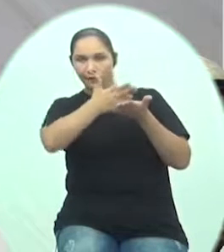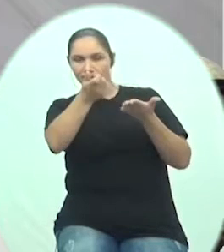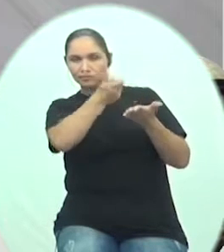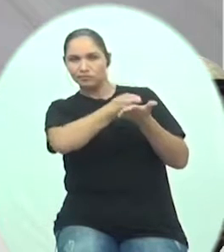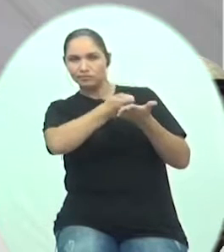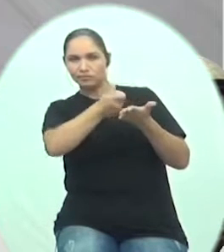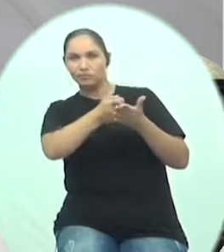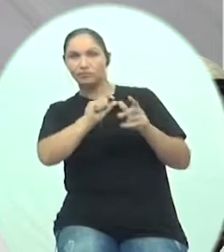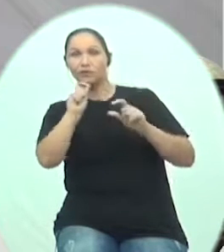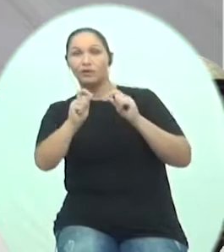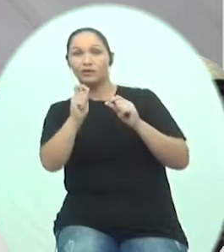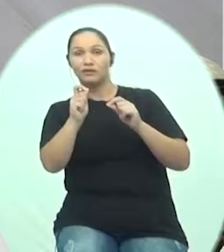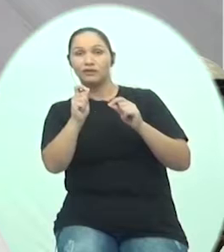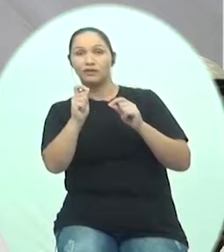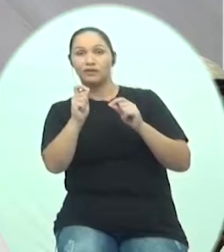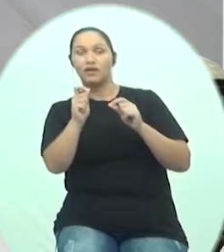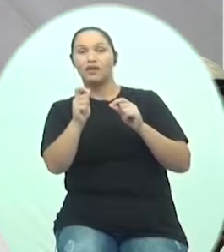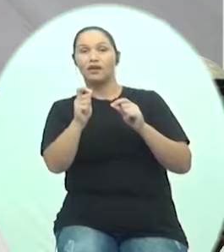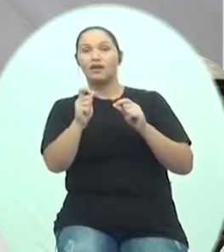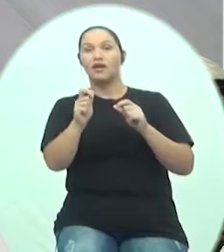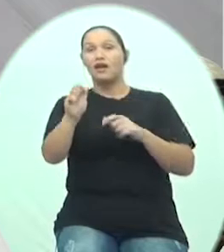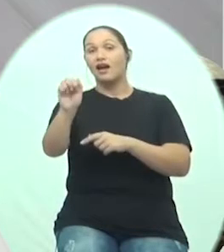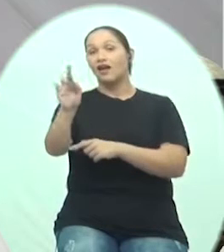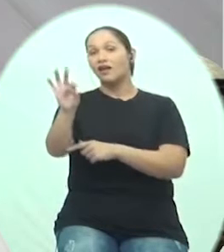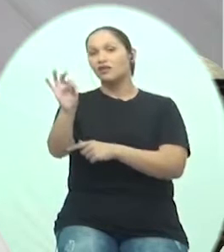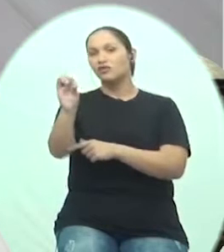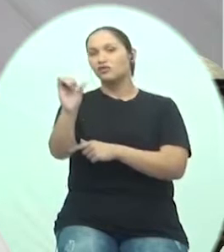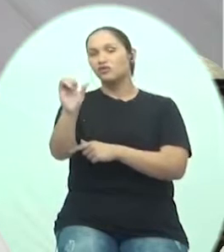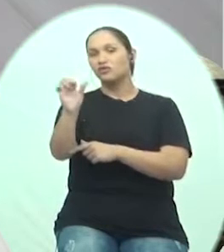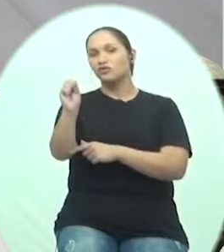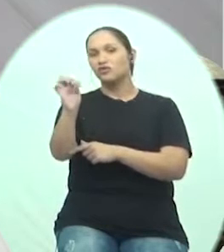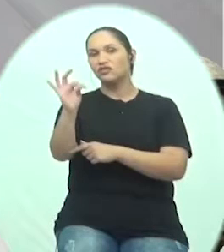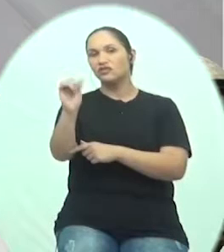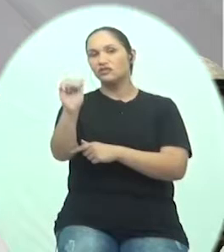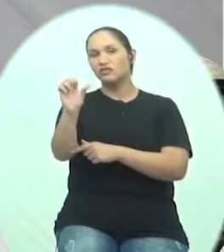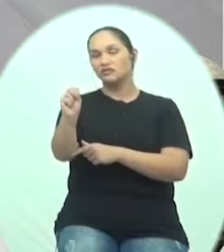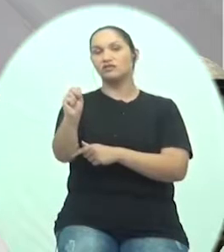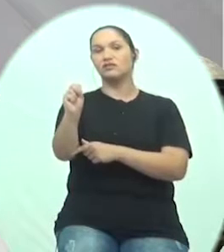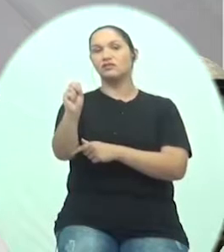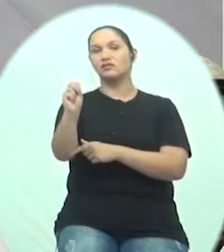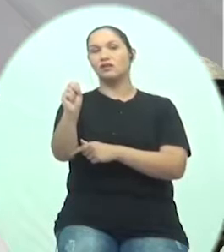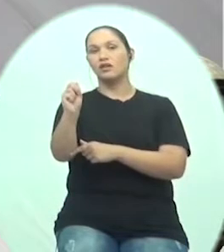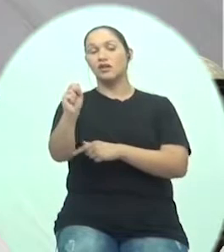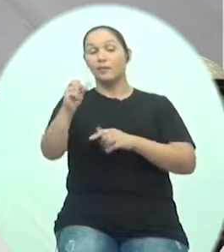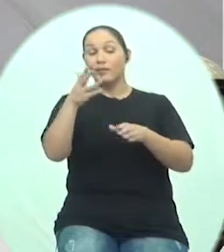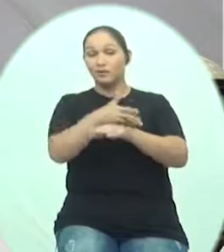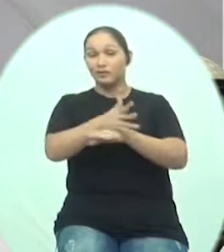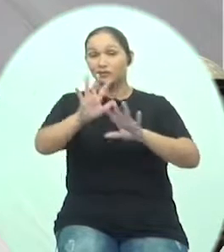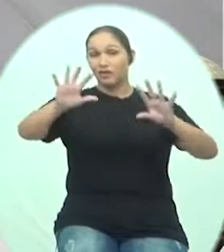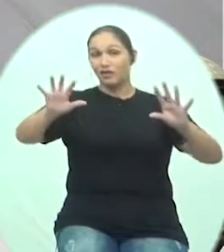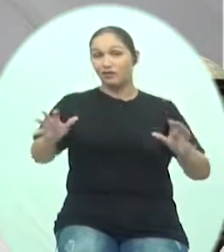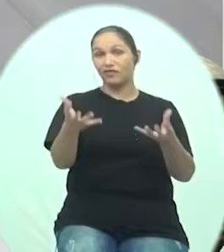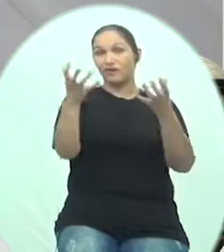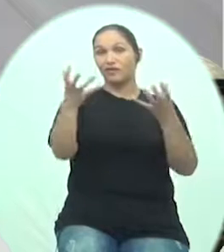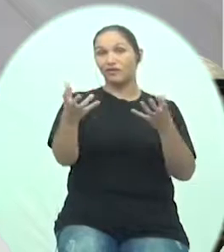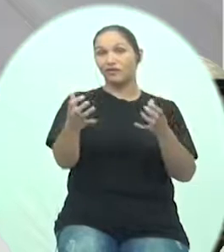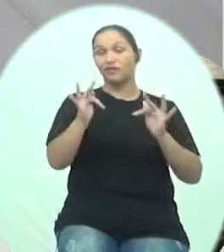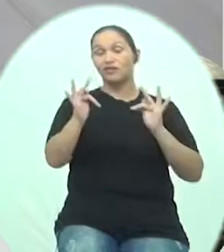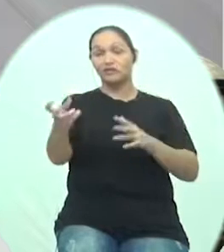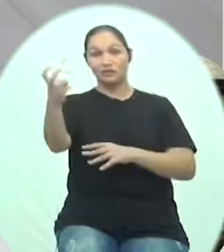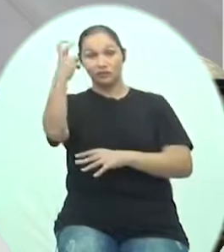palestrantes e atores em eventos promovidos ou apoiados pela Fundação Cultural de crisma Santa